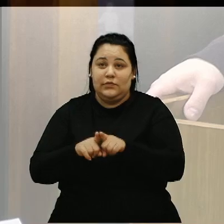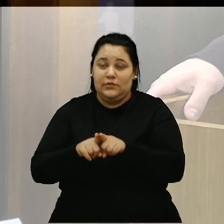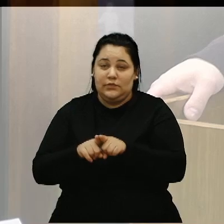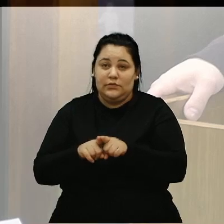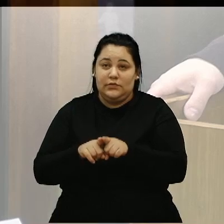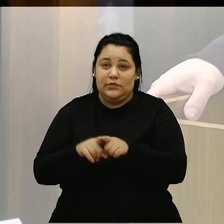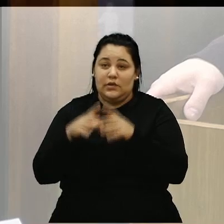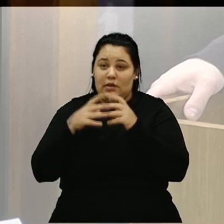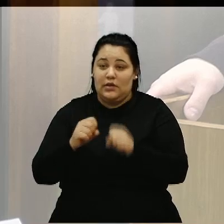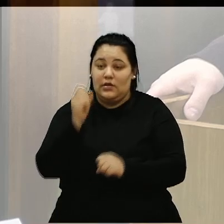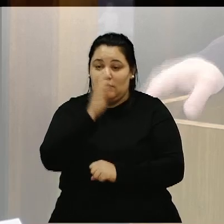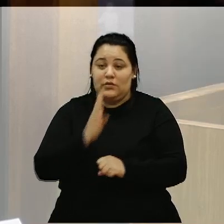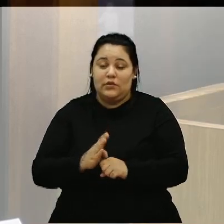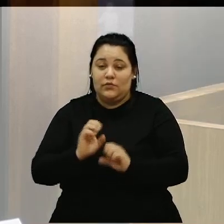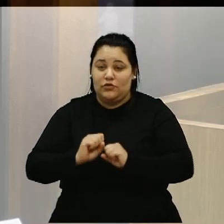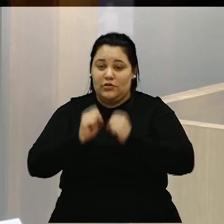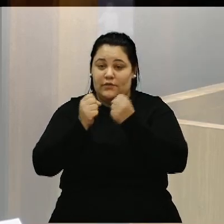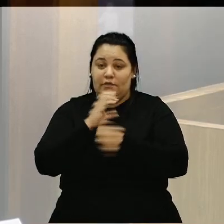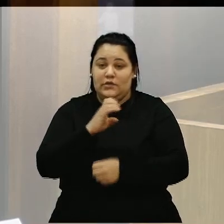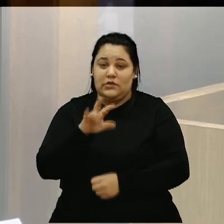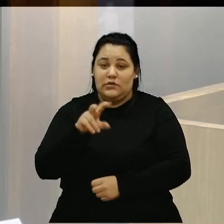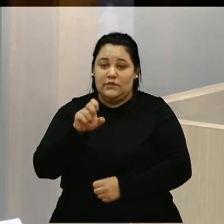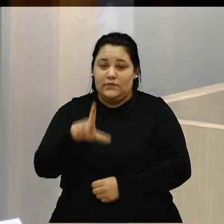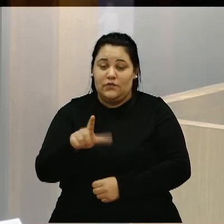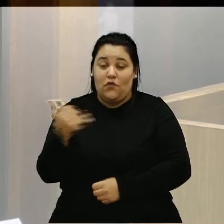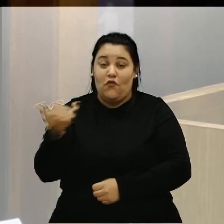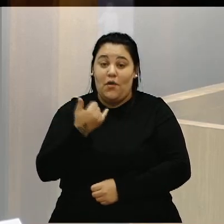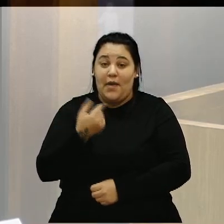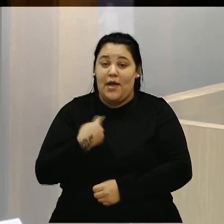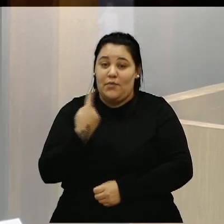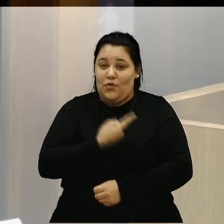Civil. Fomos informados,